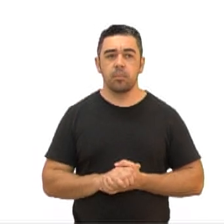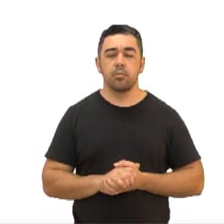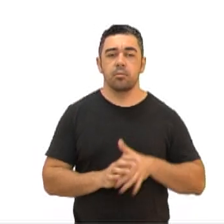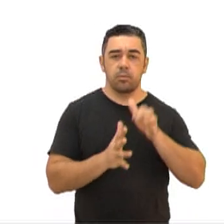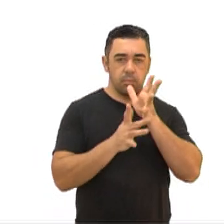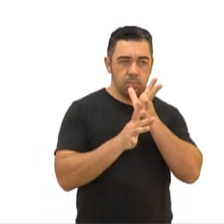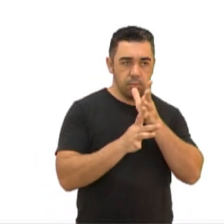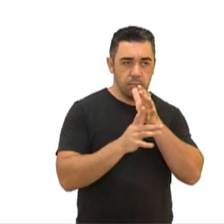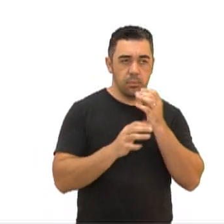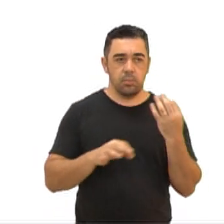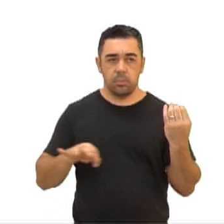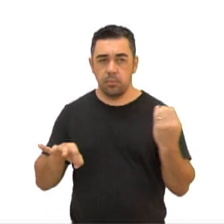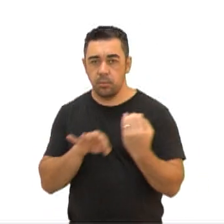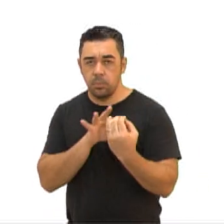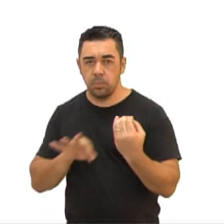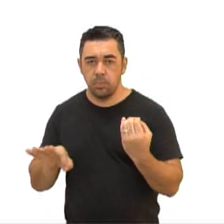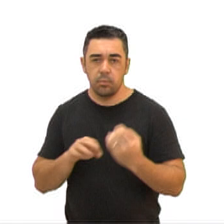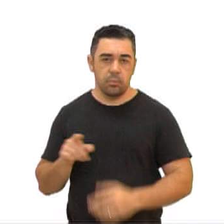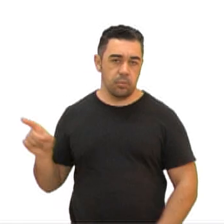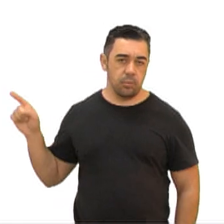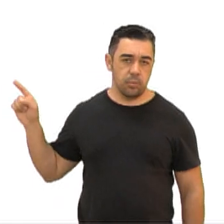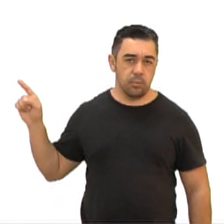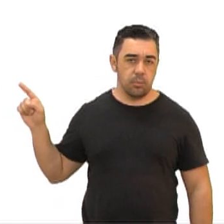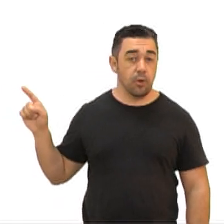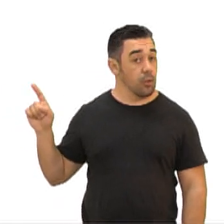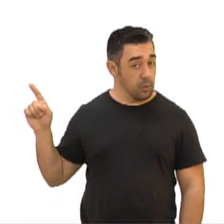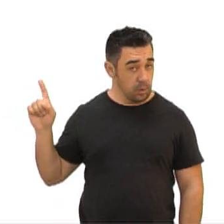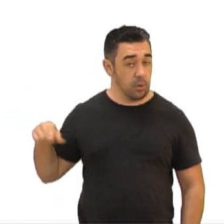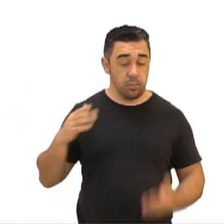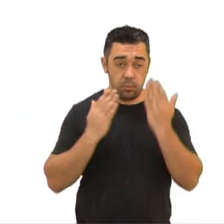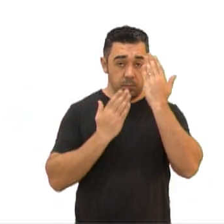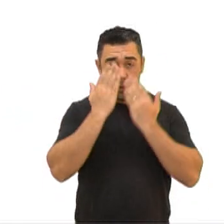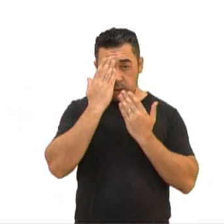E percebam que cada uma é bem diferente da outra. É o mesmo artista,